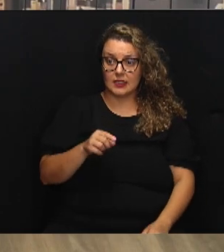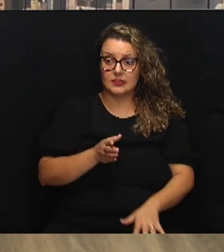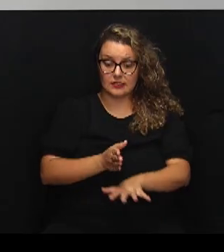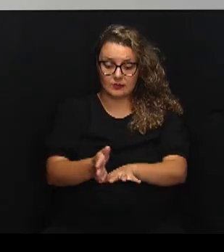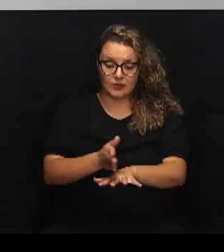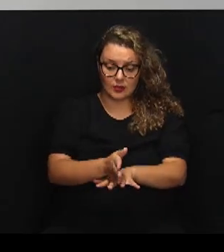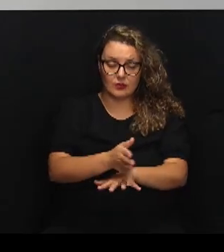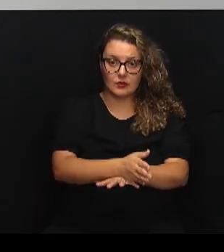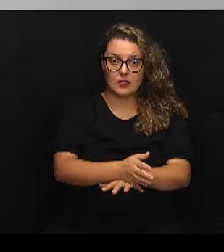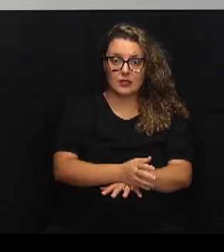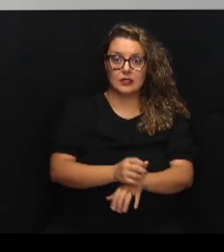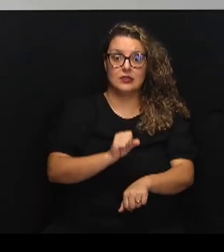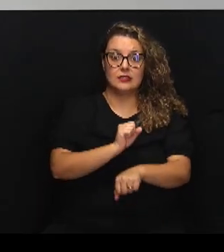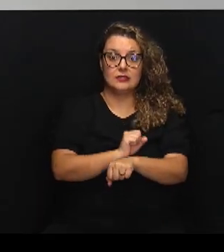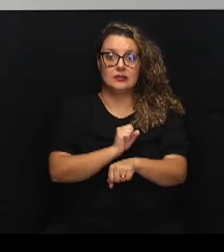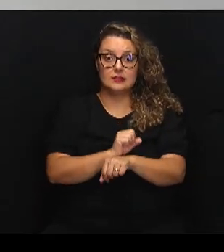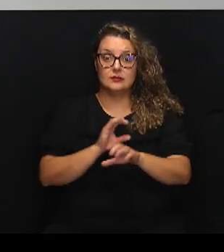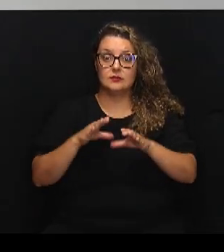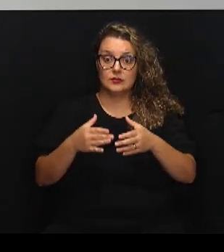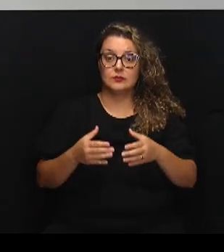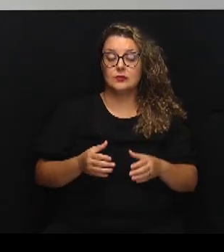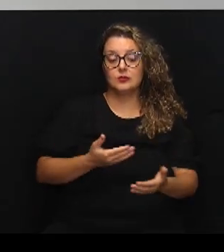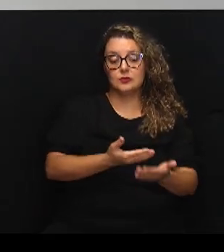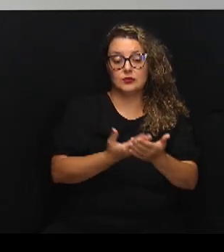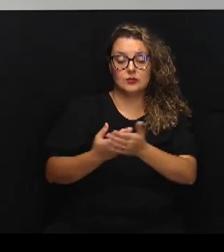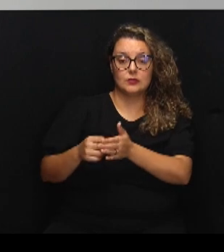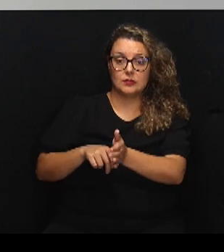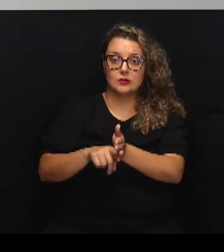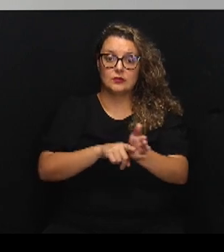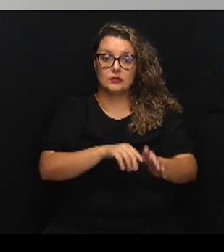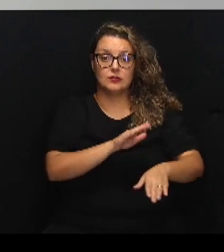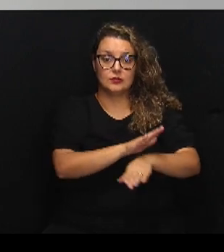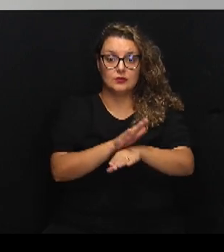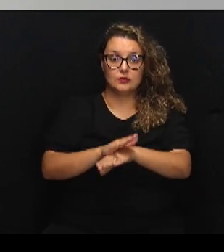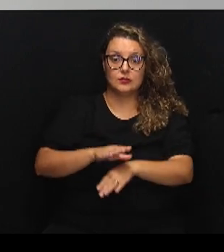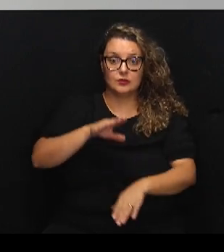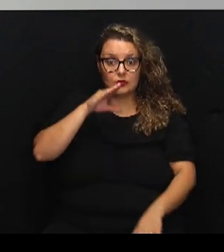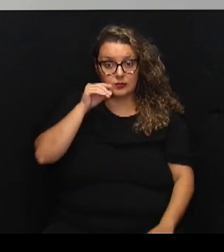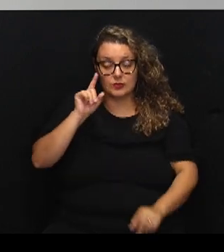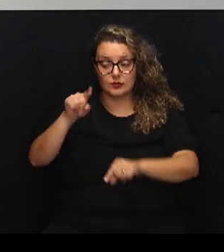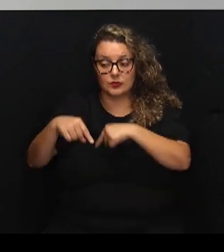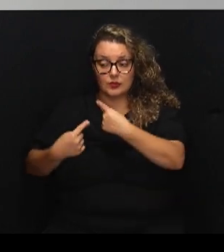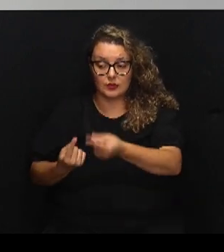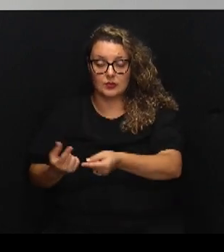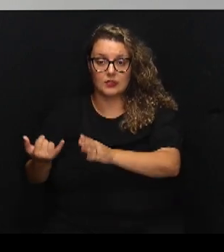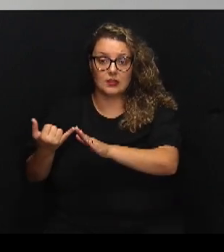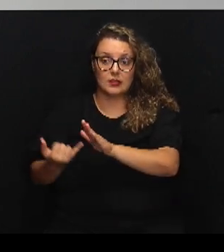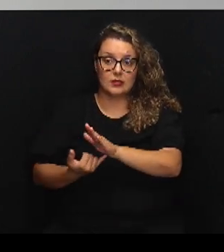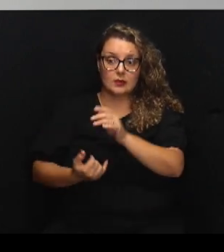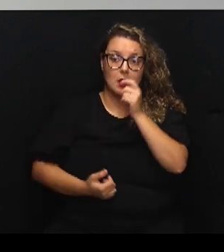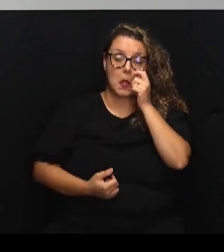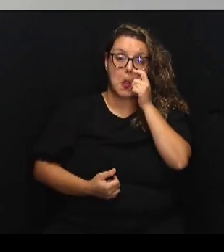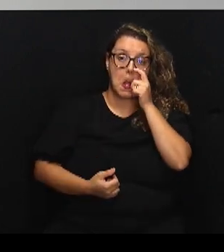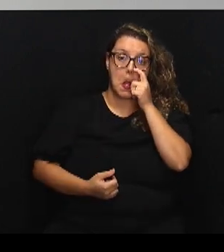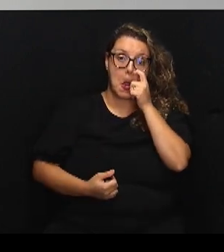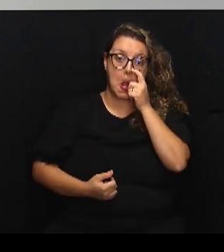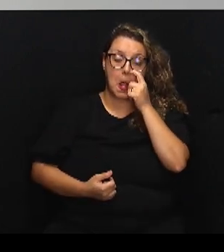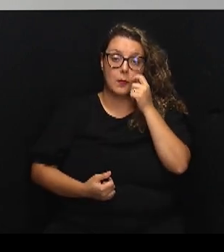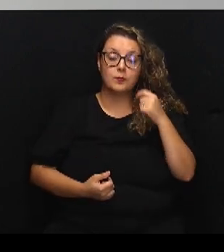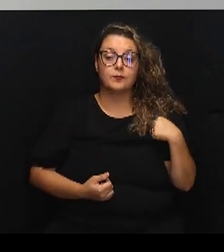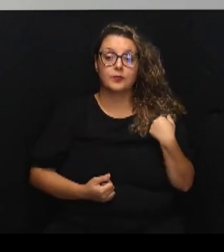Sim, sim, essa é uma vertente que a gente aborda muito no nosso grupo de pesquisa, junto com colaboradores também de outras